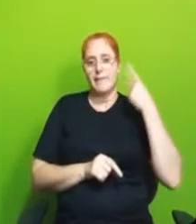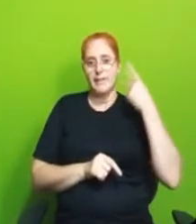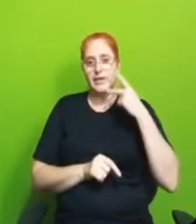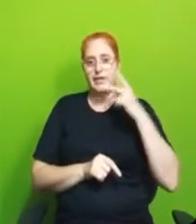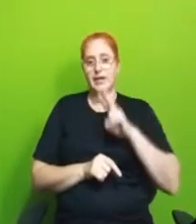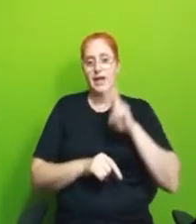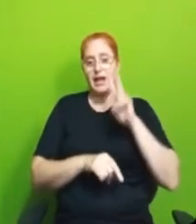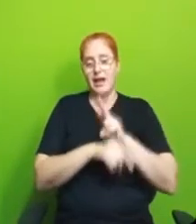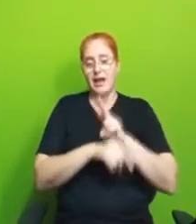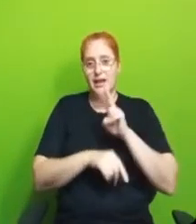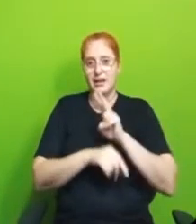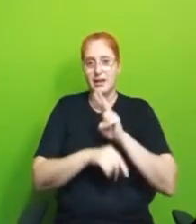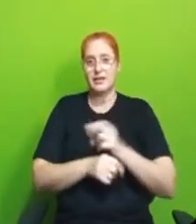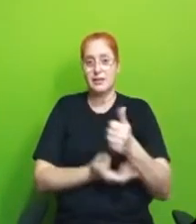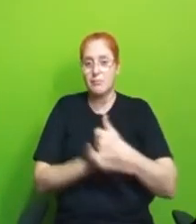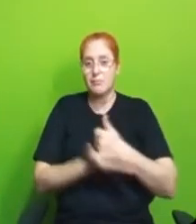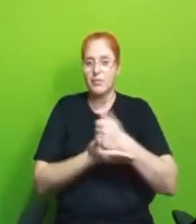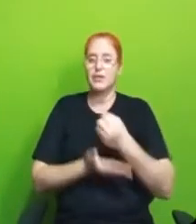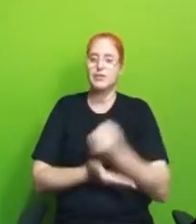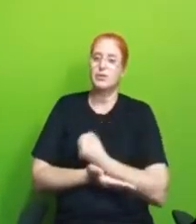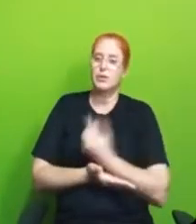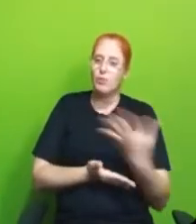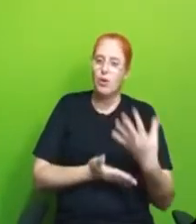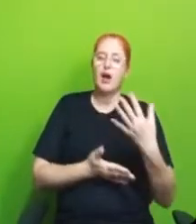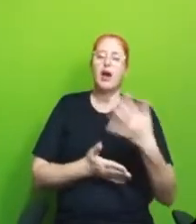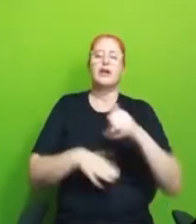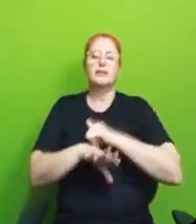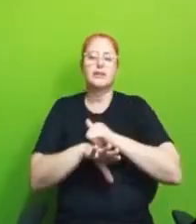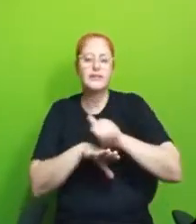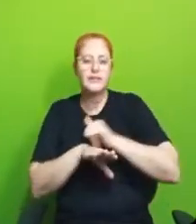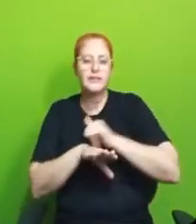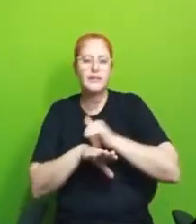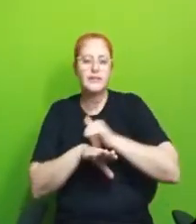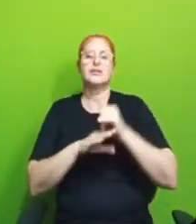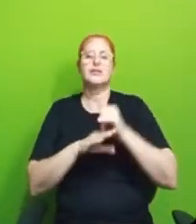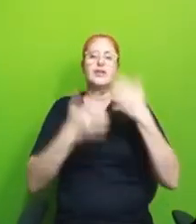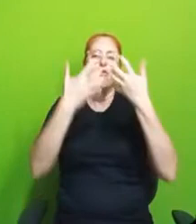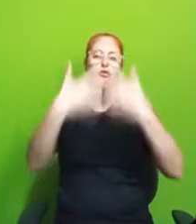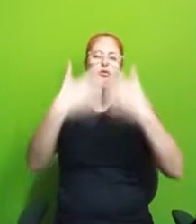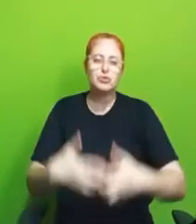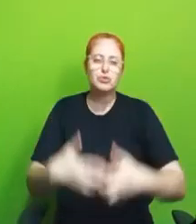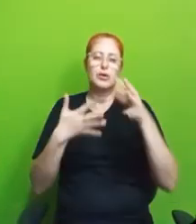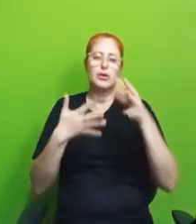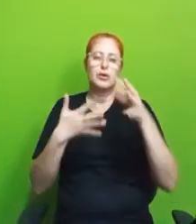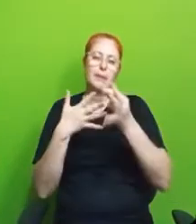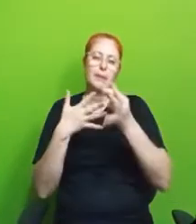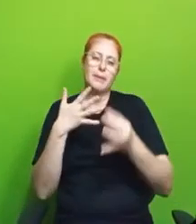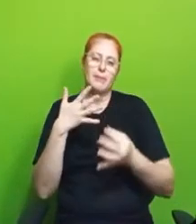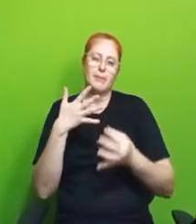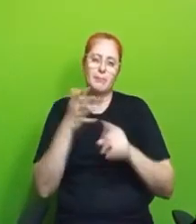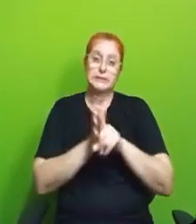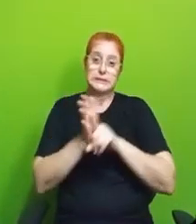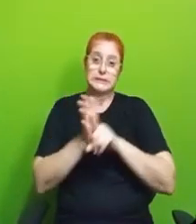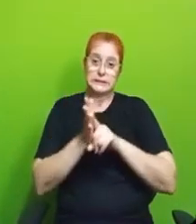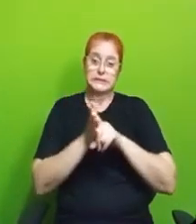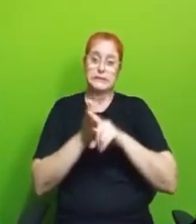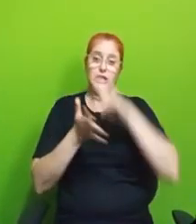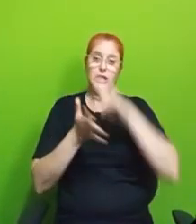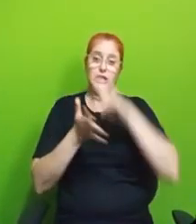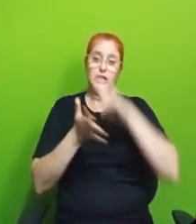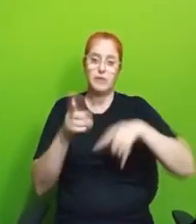suas diretrizes, quais são os seus mecanismos, quais são os seus procedimentos, né? A pesquisa documental. Quando eu também analisei isso, eu fui